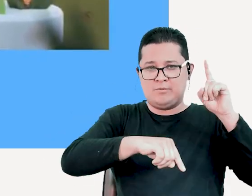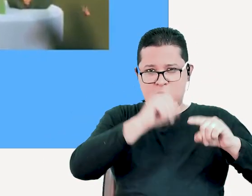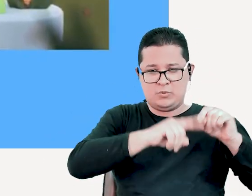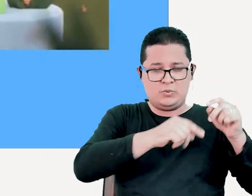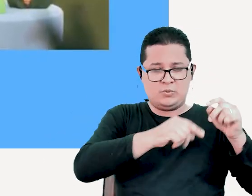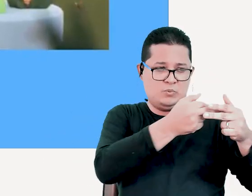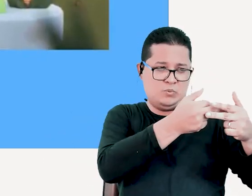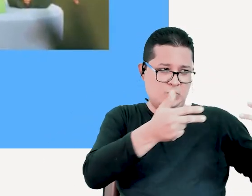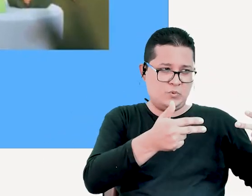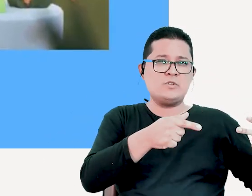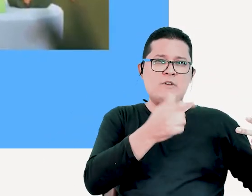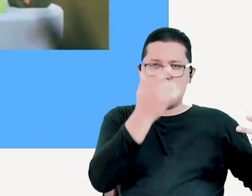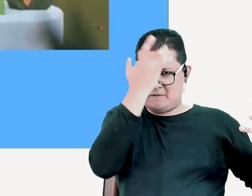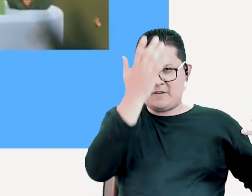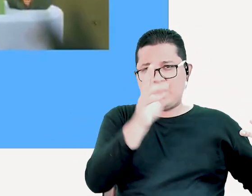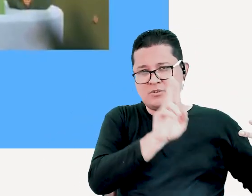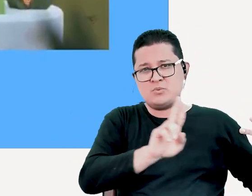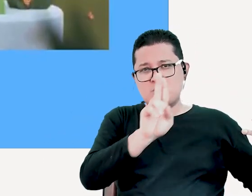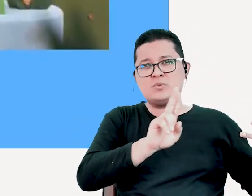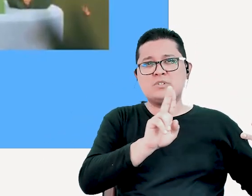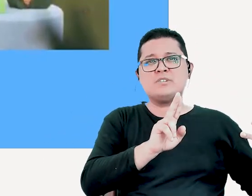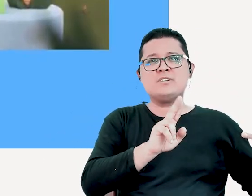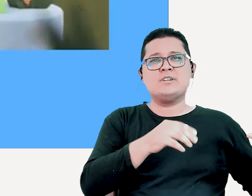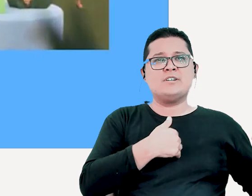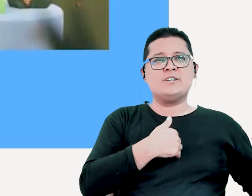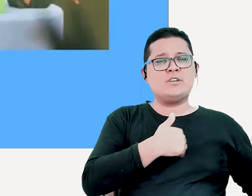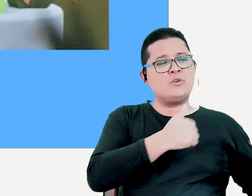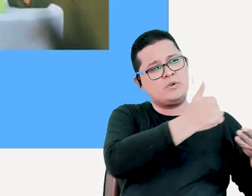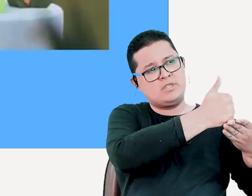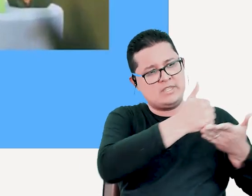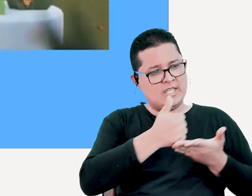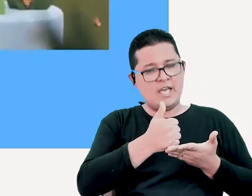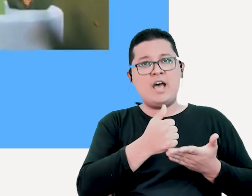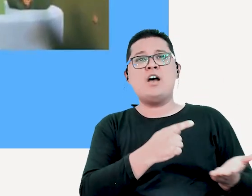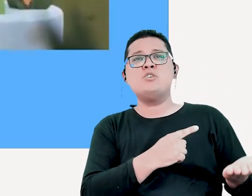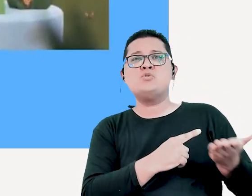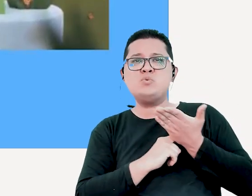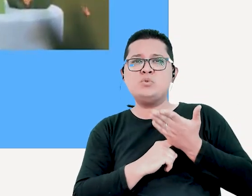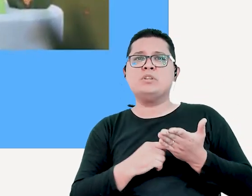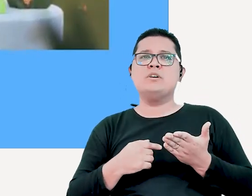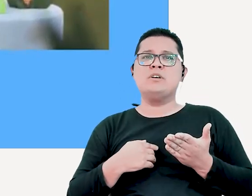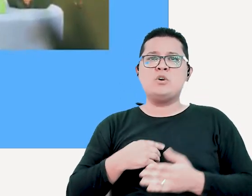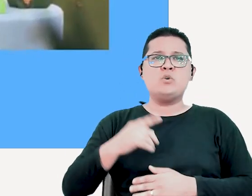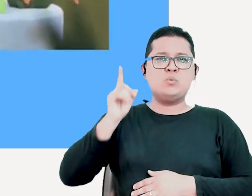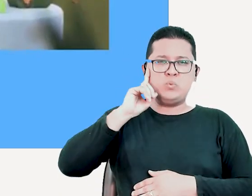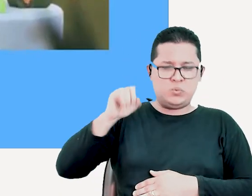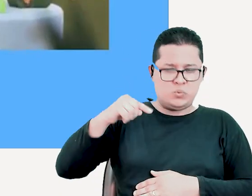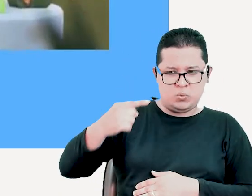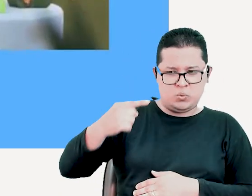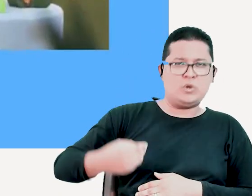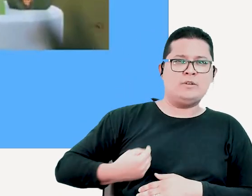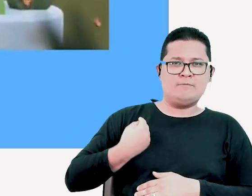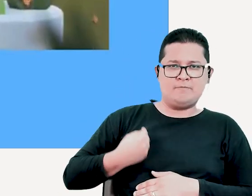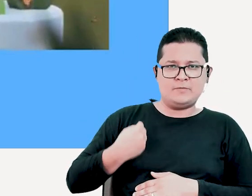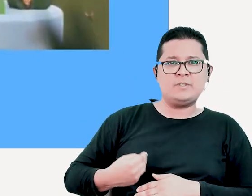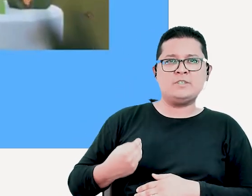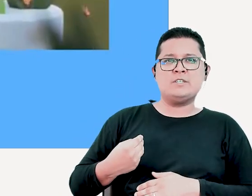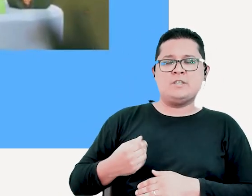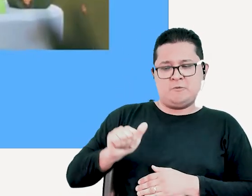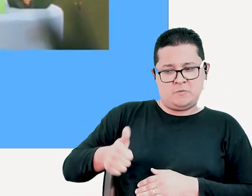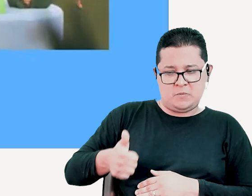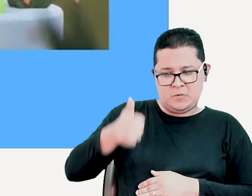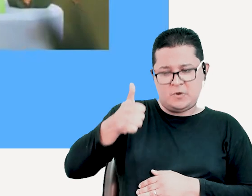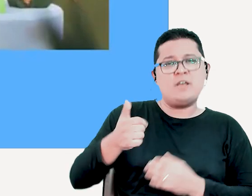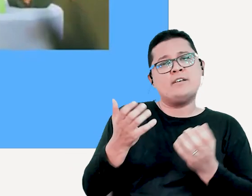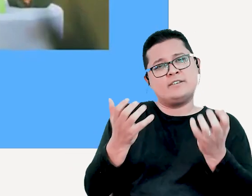de consumir e que ajudem nessa eficiência do dia a dia, né? Porque é isso que a gente quer. A gente quer ter padrão, a gente quer ter